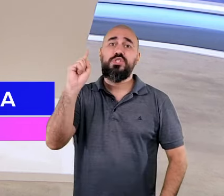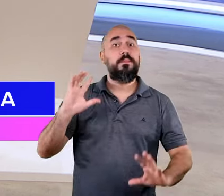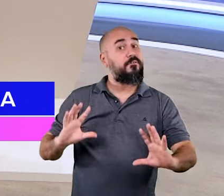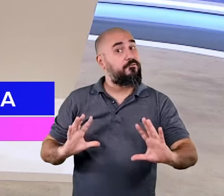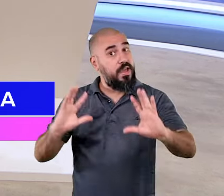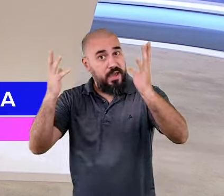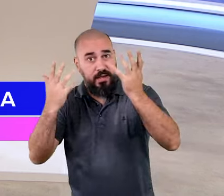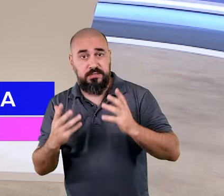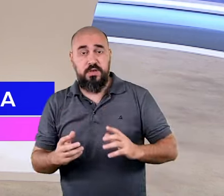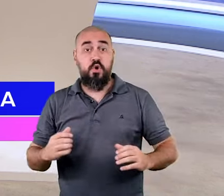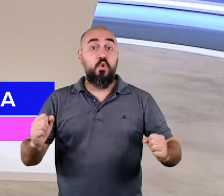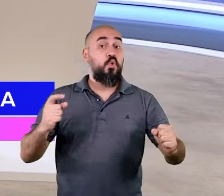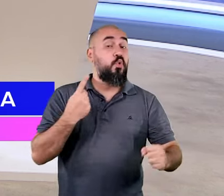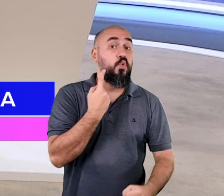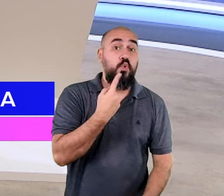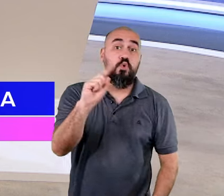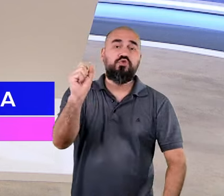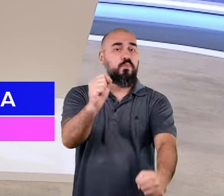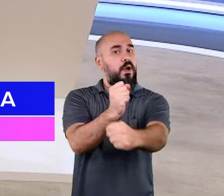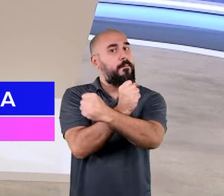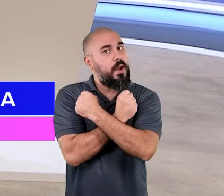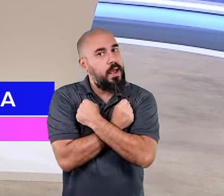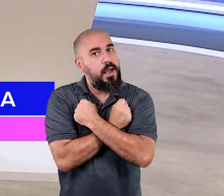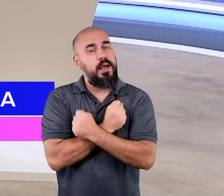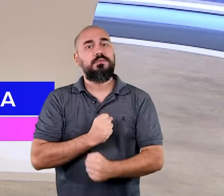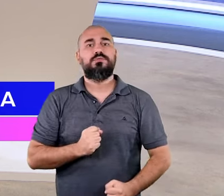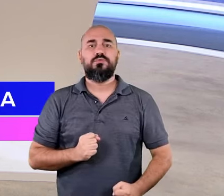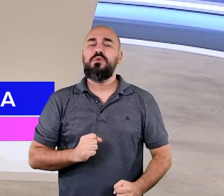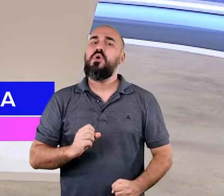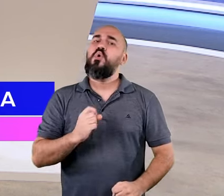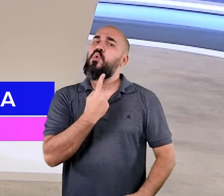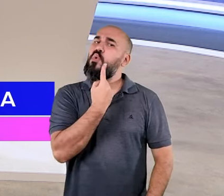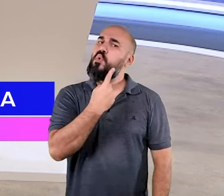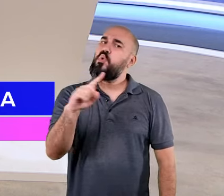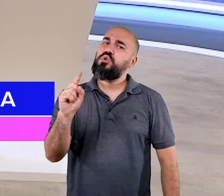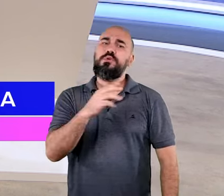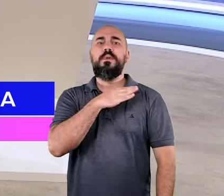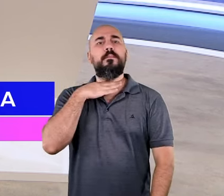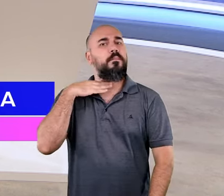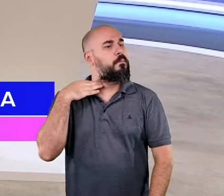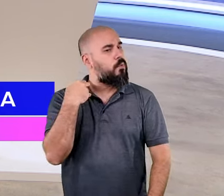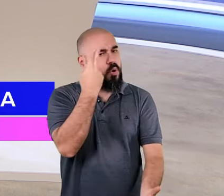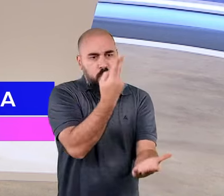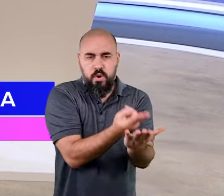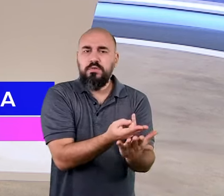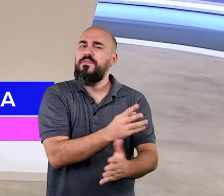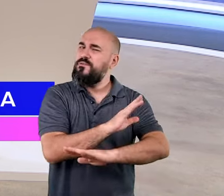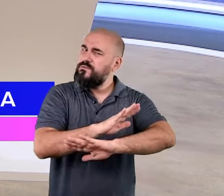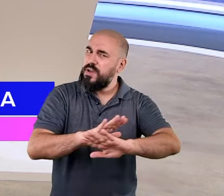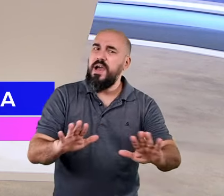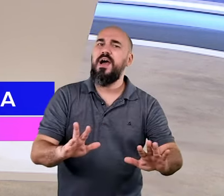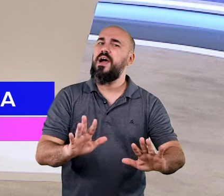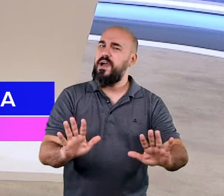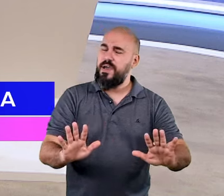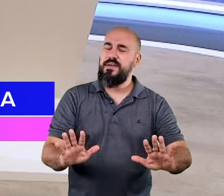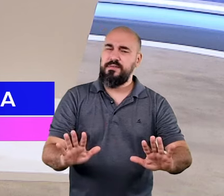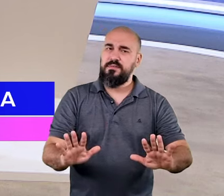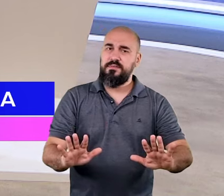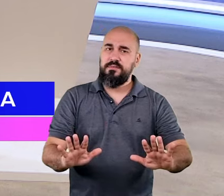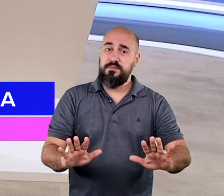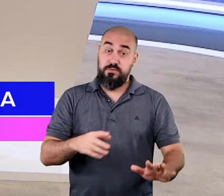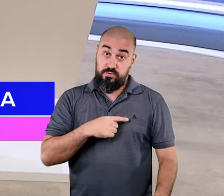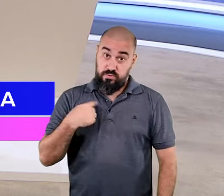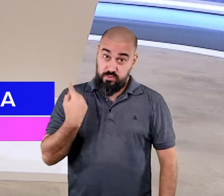abraço, a última despedida. Porque o mundo vai terminar. Nós